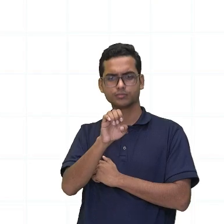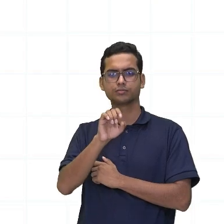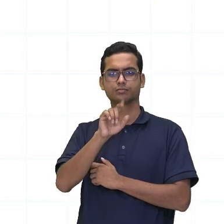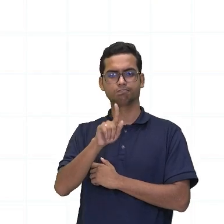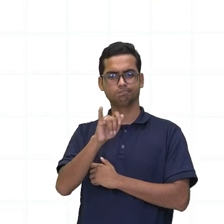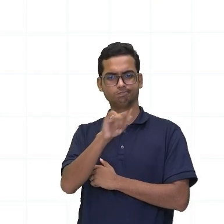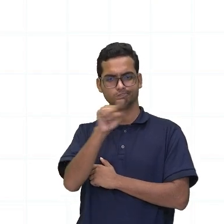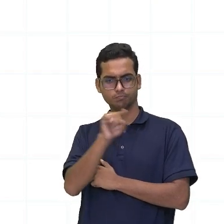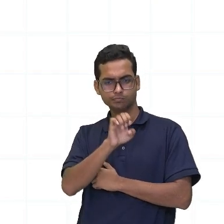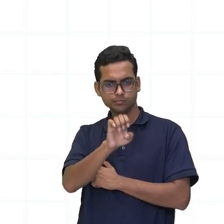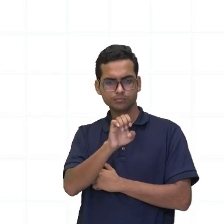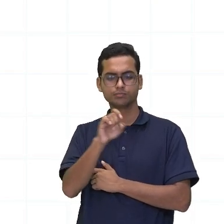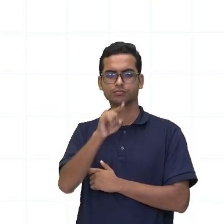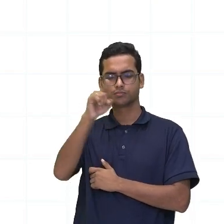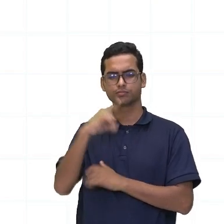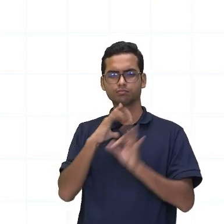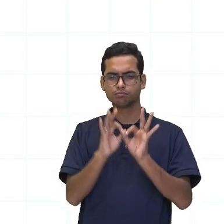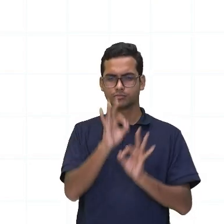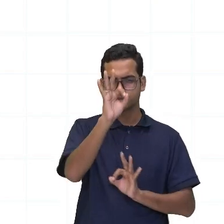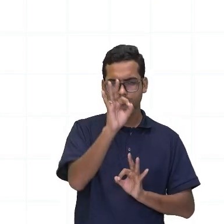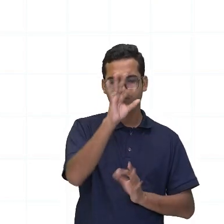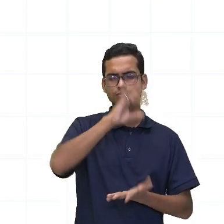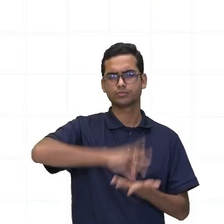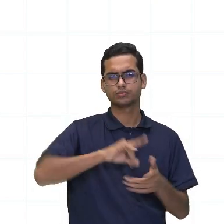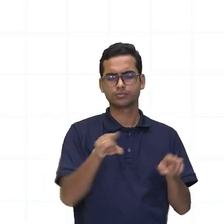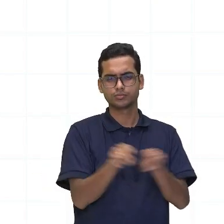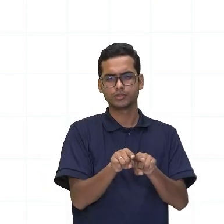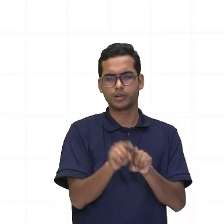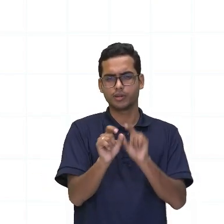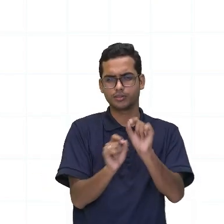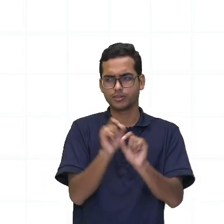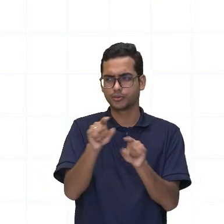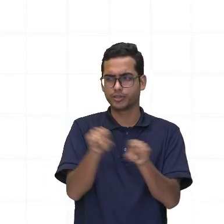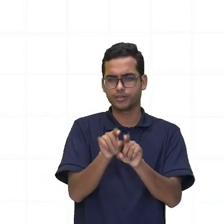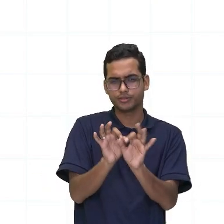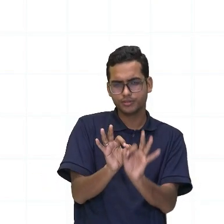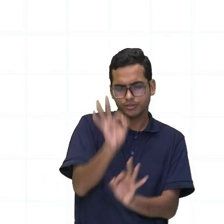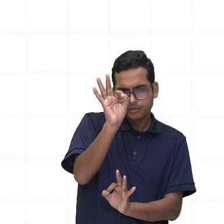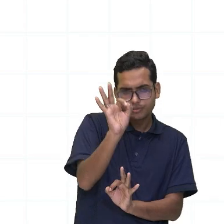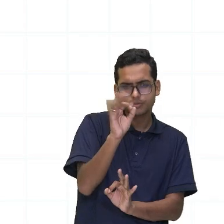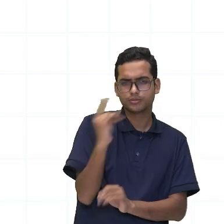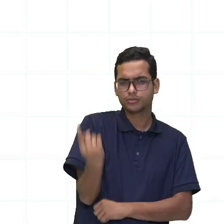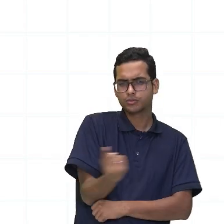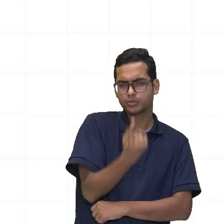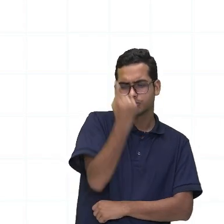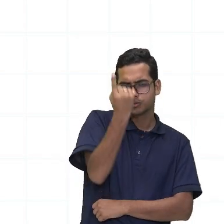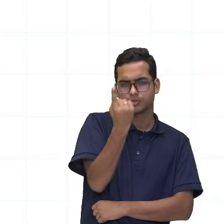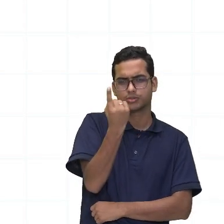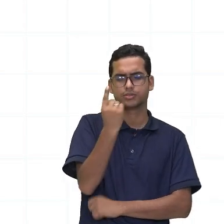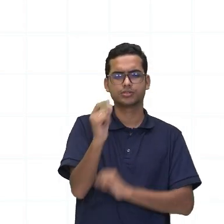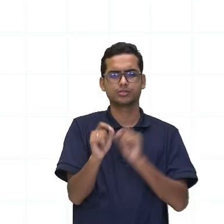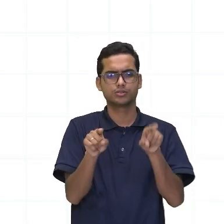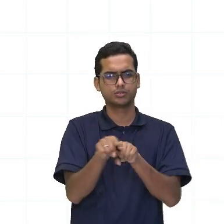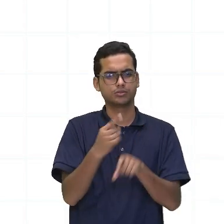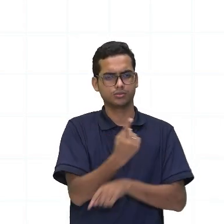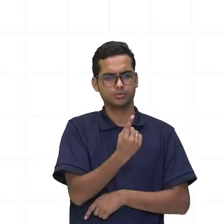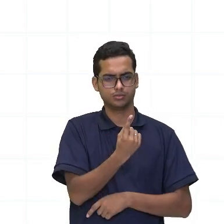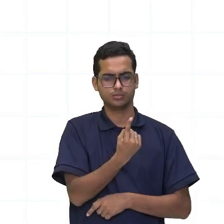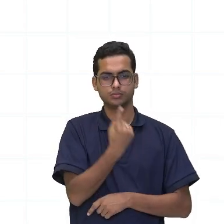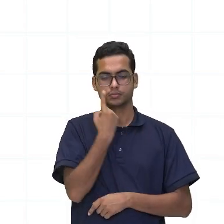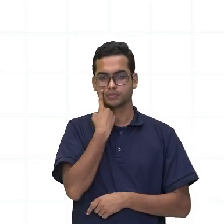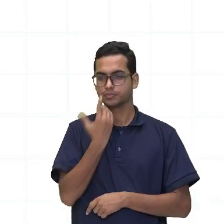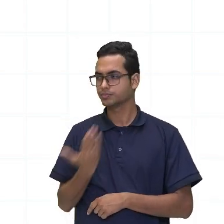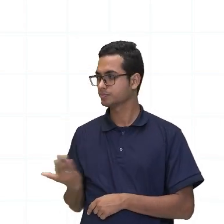Então, a pirâmide de Gizé, ela é, vamos dizer, uma esfinge, tá? Mas,